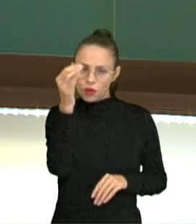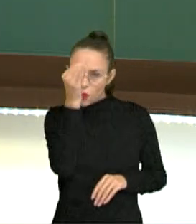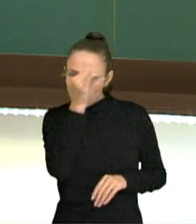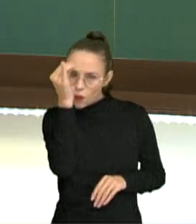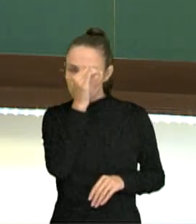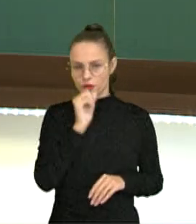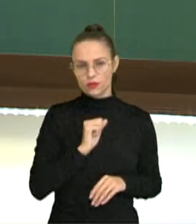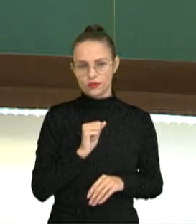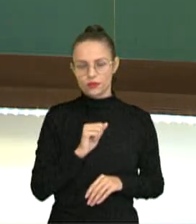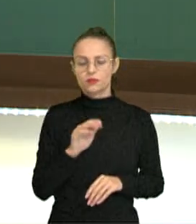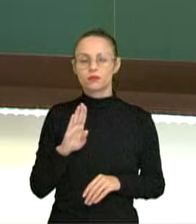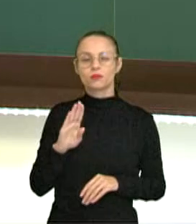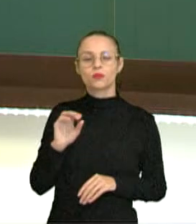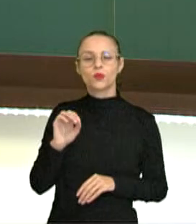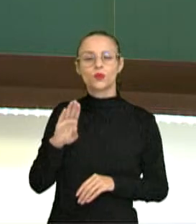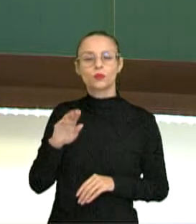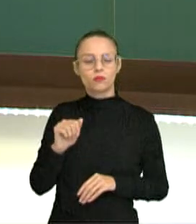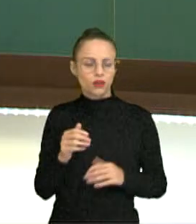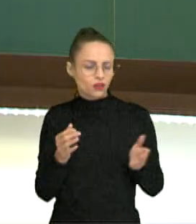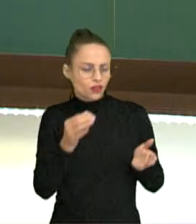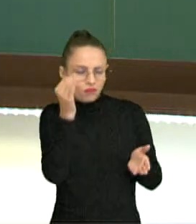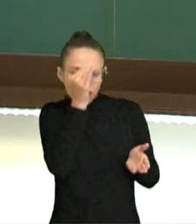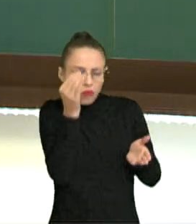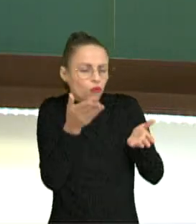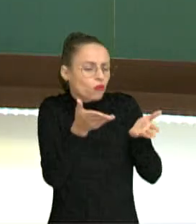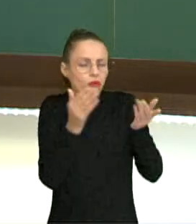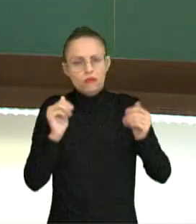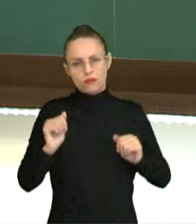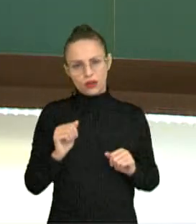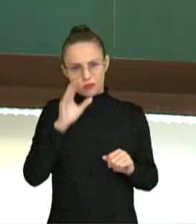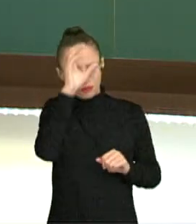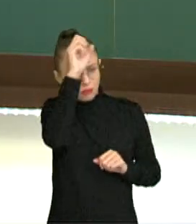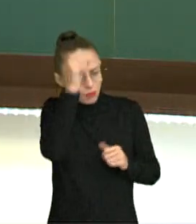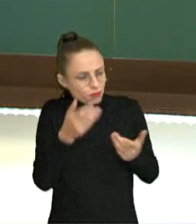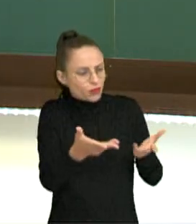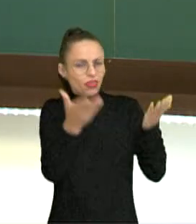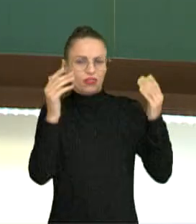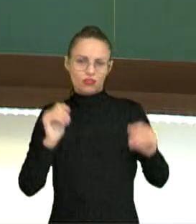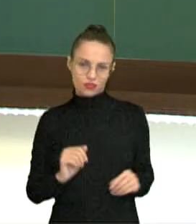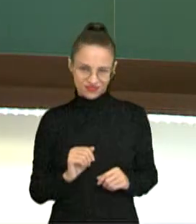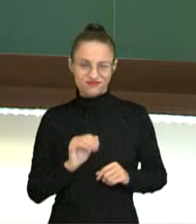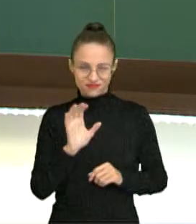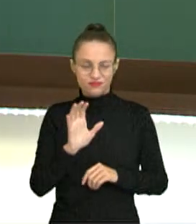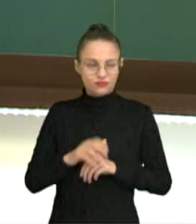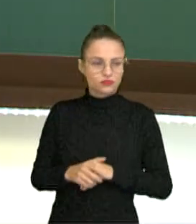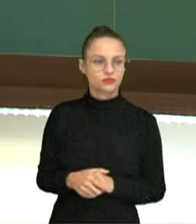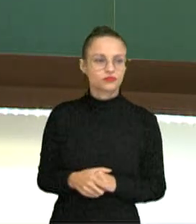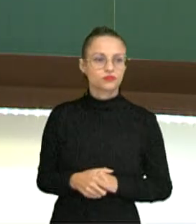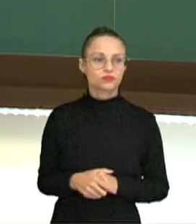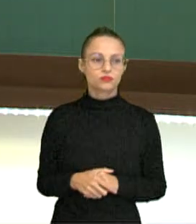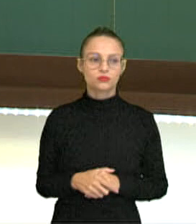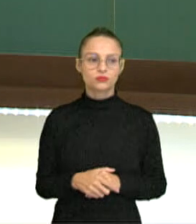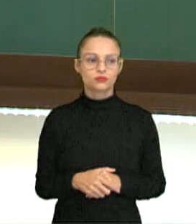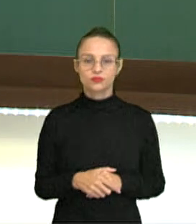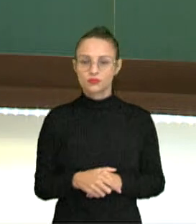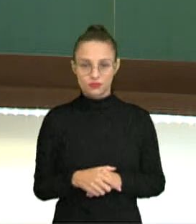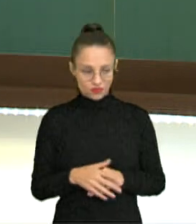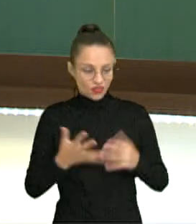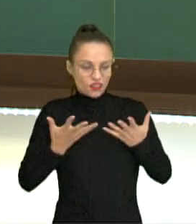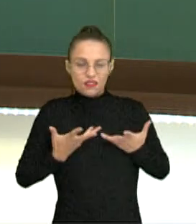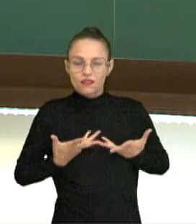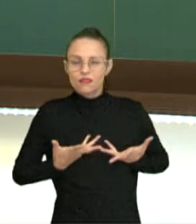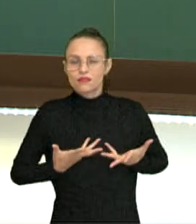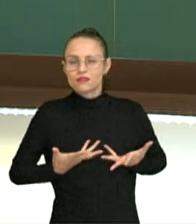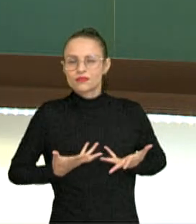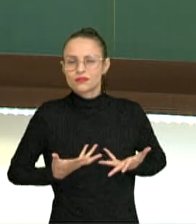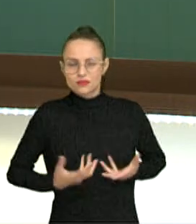né? No sentido de que, bobinha, veja aí, bobinha, aprenda de uma vez, né? Nesse sentido. Cansaste em abrir